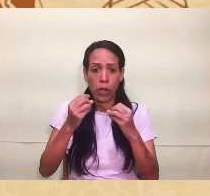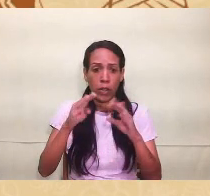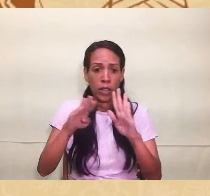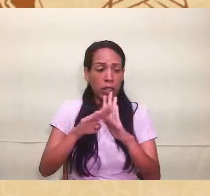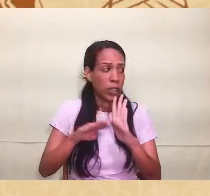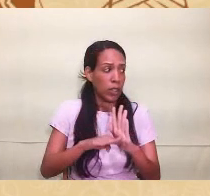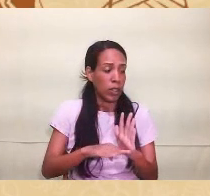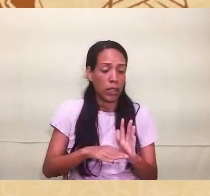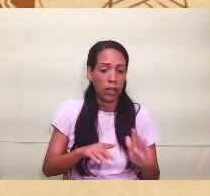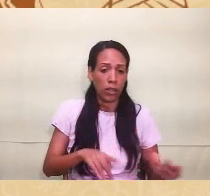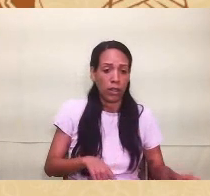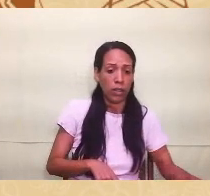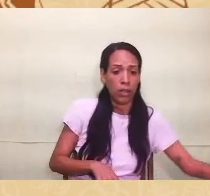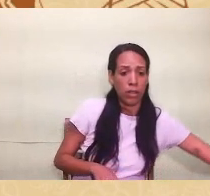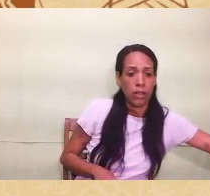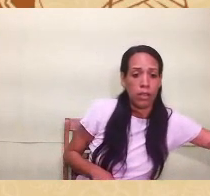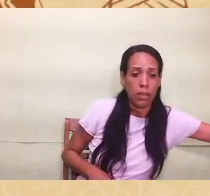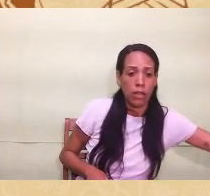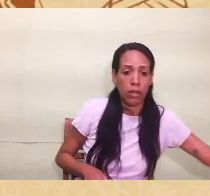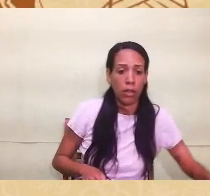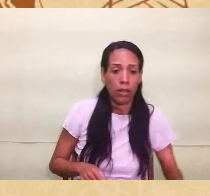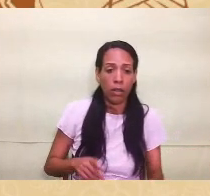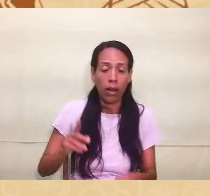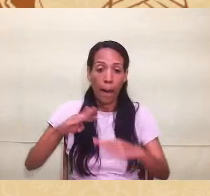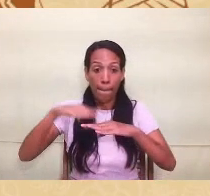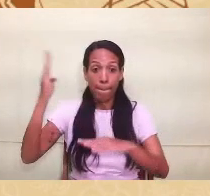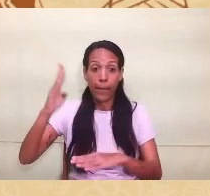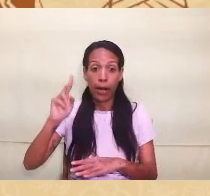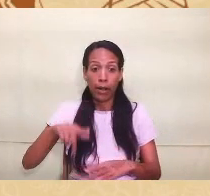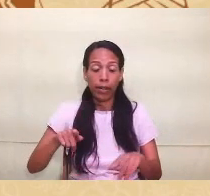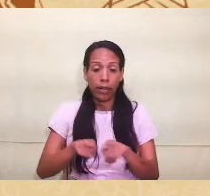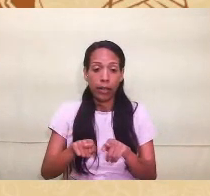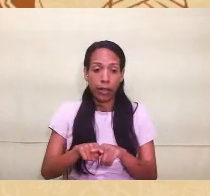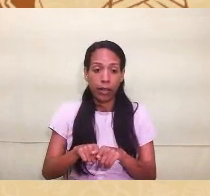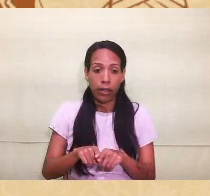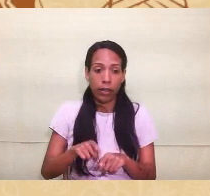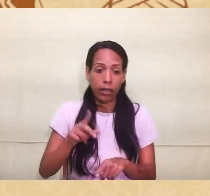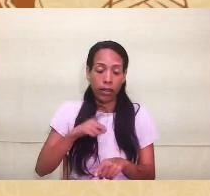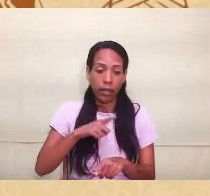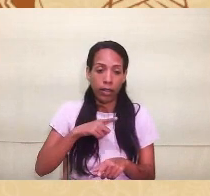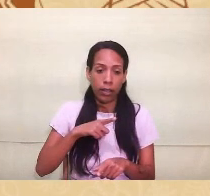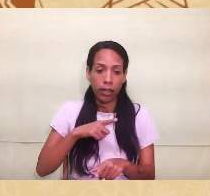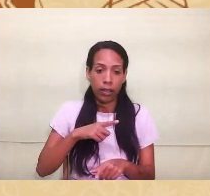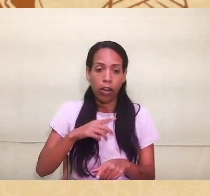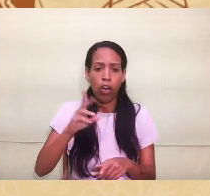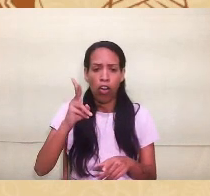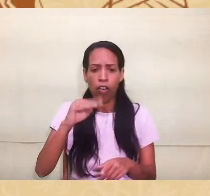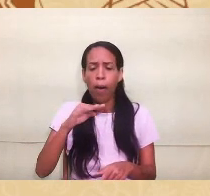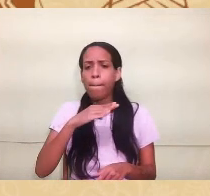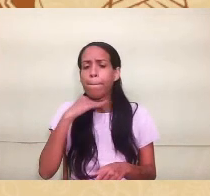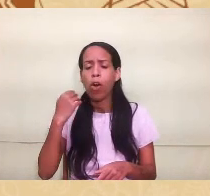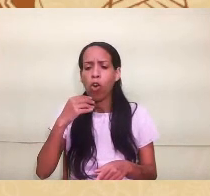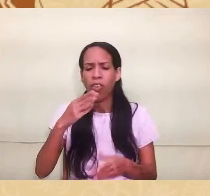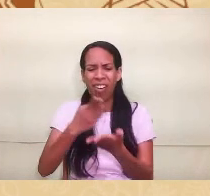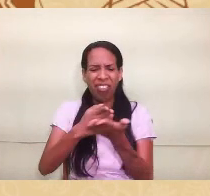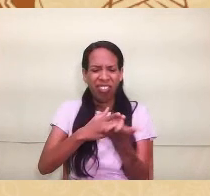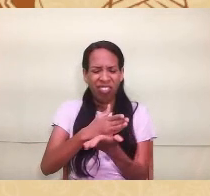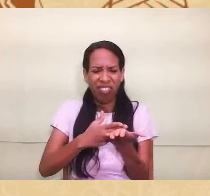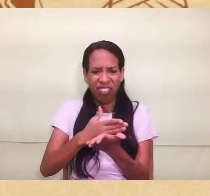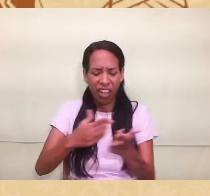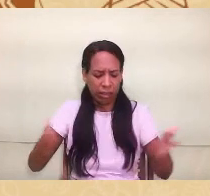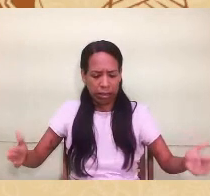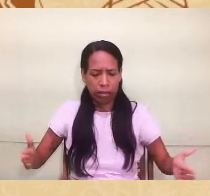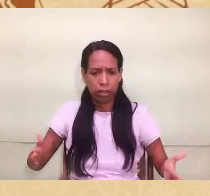racismo, e talvez seja até mais. Esse aí é meu parente mascarado, que foi morto no facão. A gente está na luta